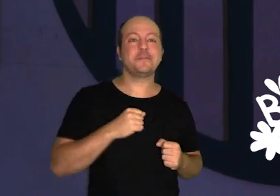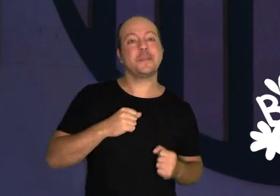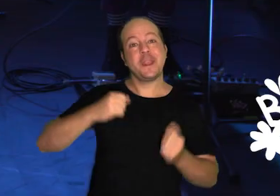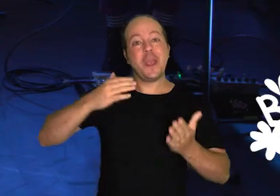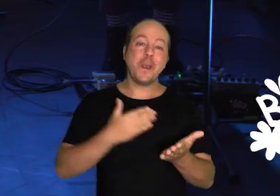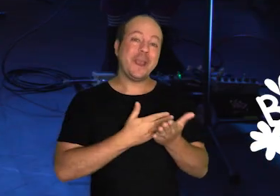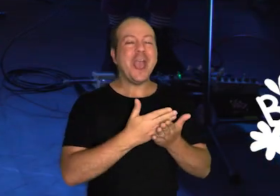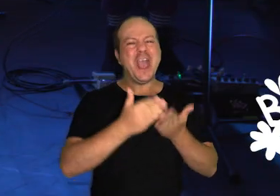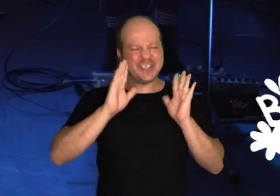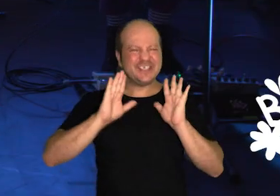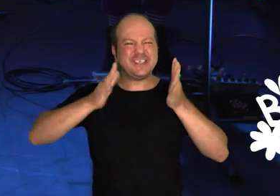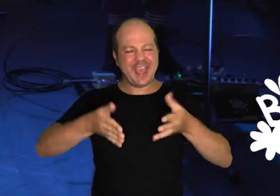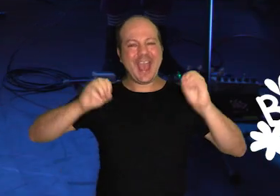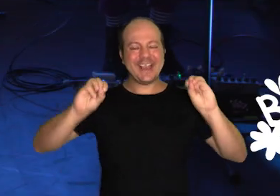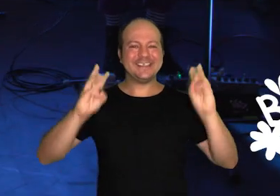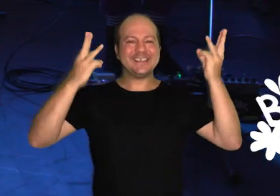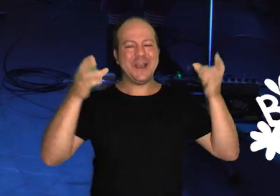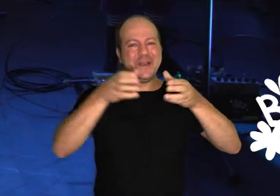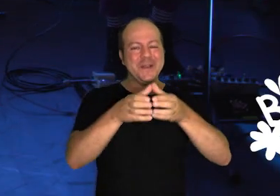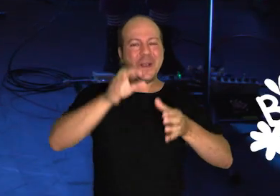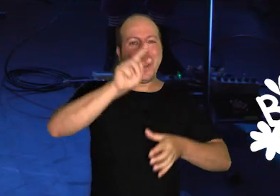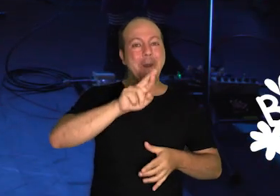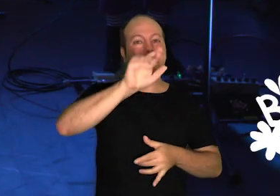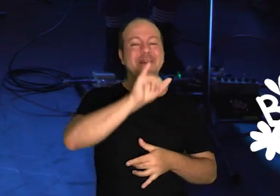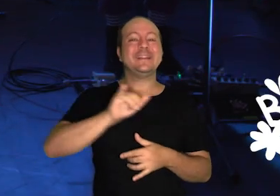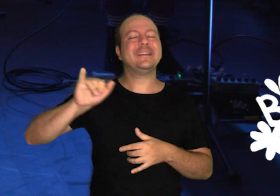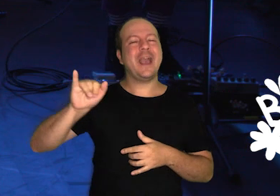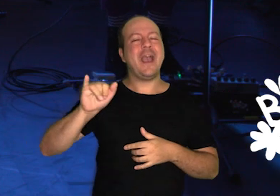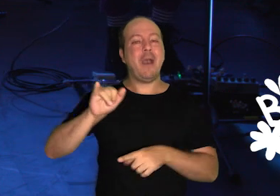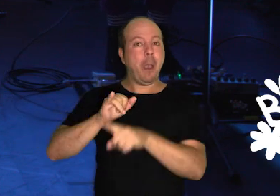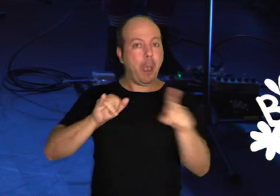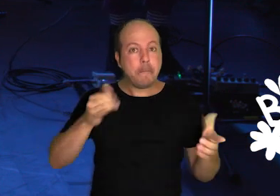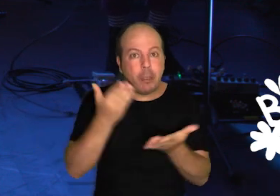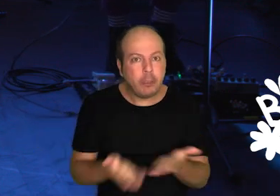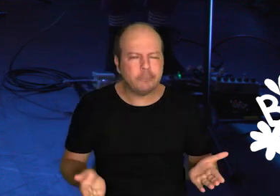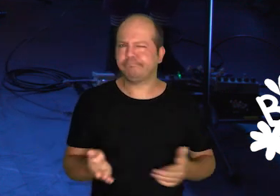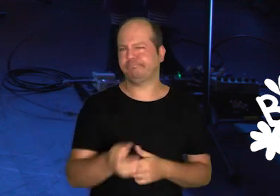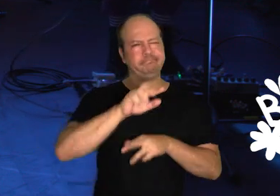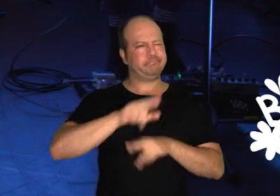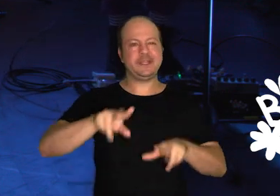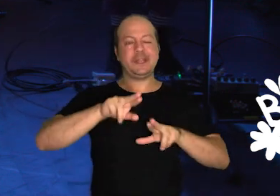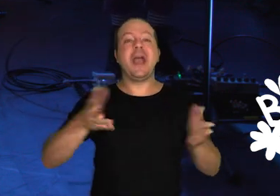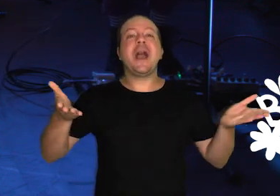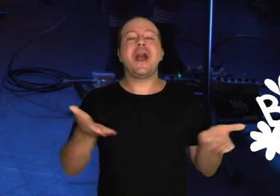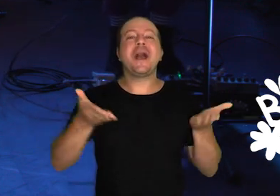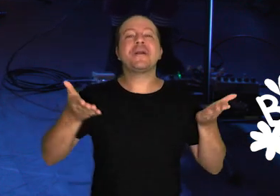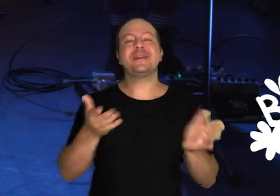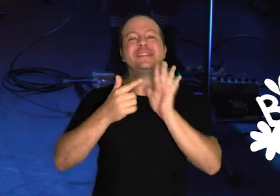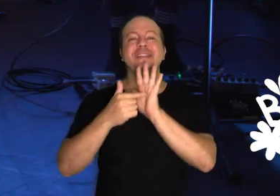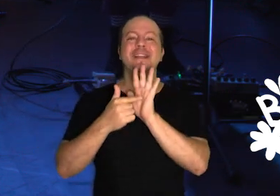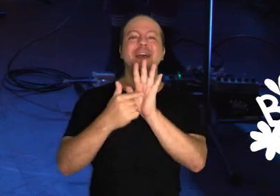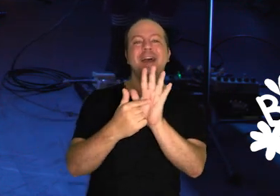Já começou o show do Grupo Tri. Sei que você não vai perder, então eu